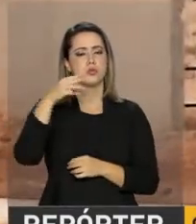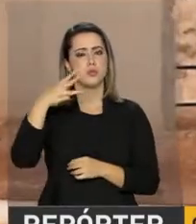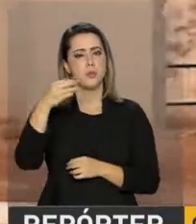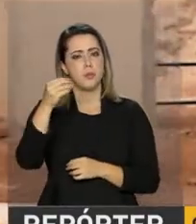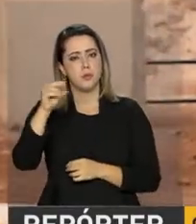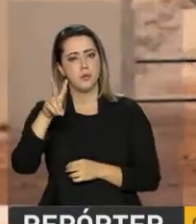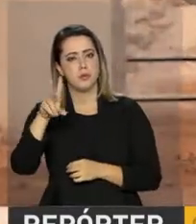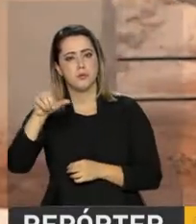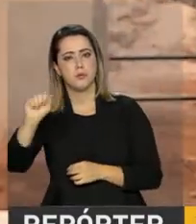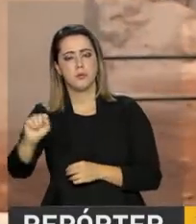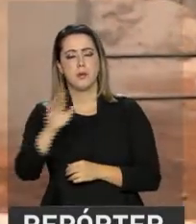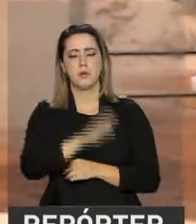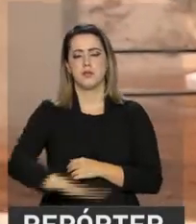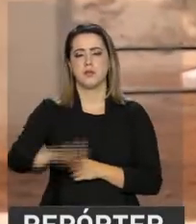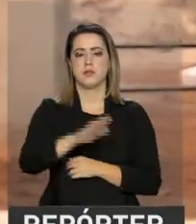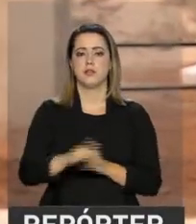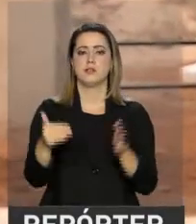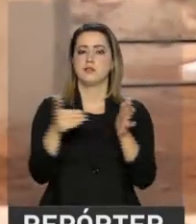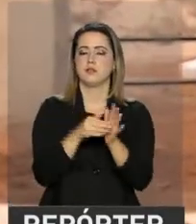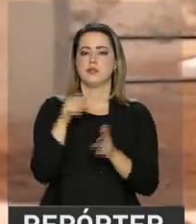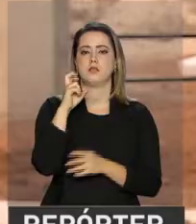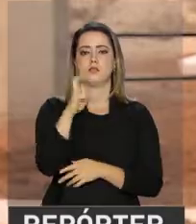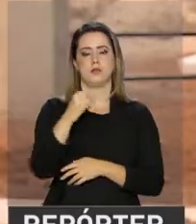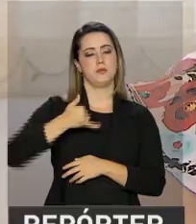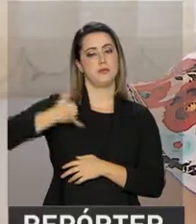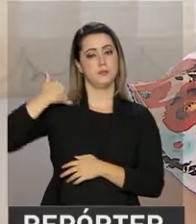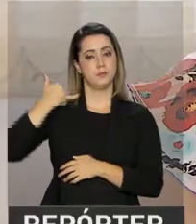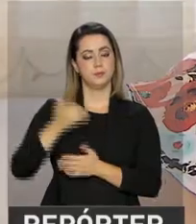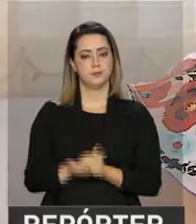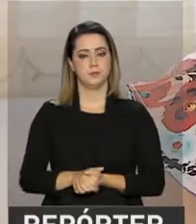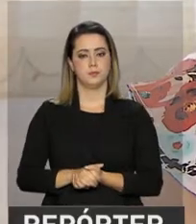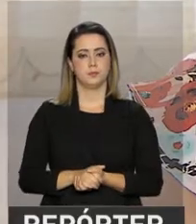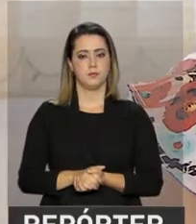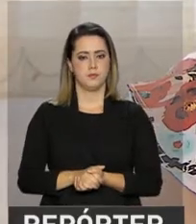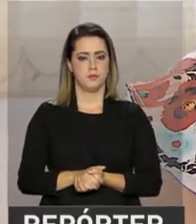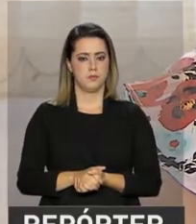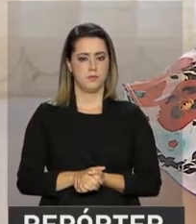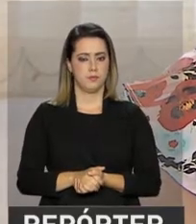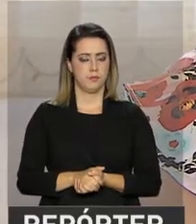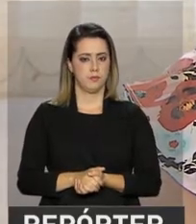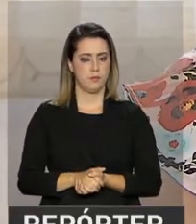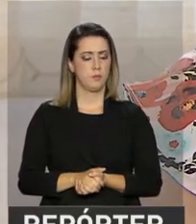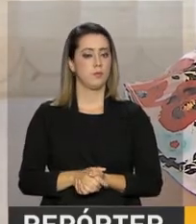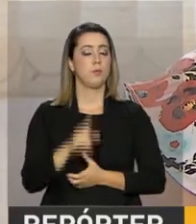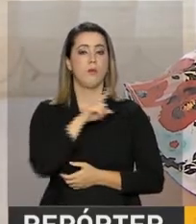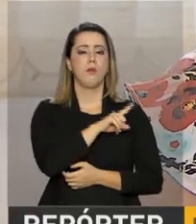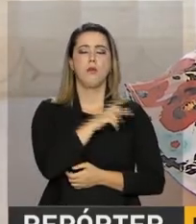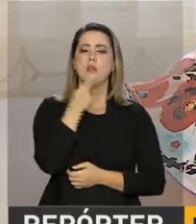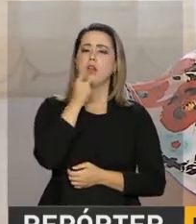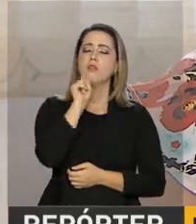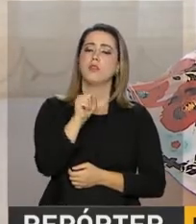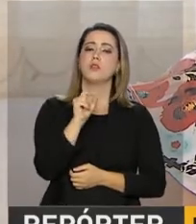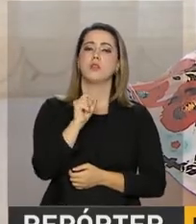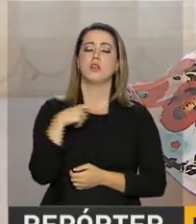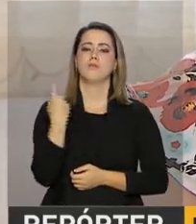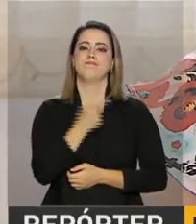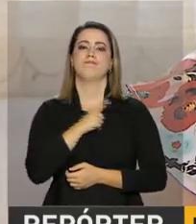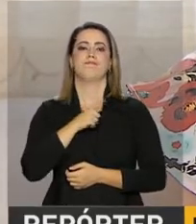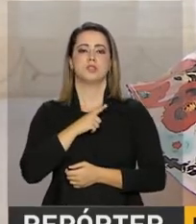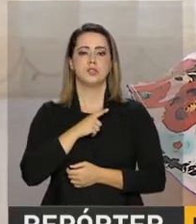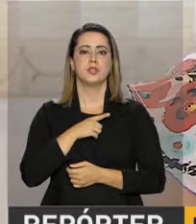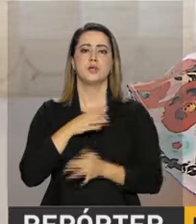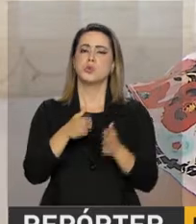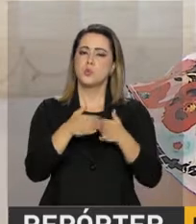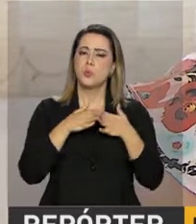1.300 vagas para crianças de até 5 anos. Nós temos uma demanda muito grande de mães que não têm onde deixar